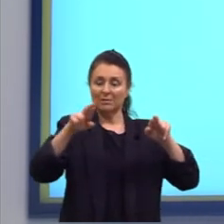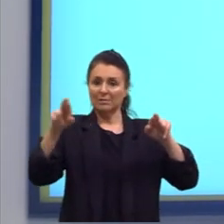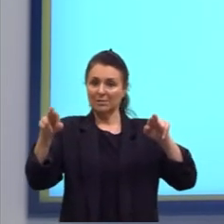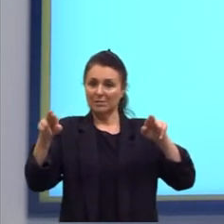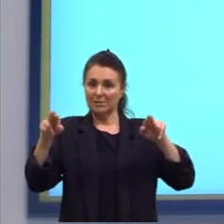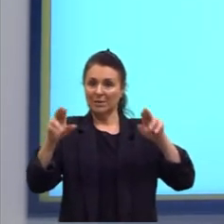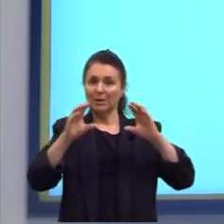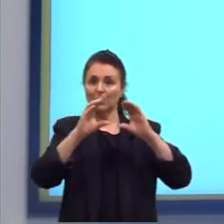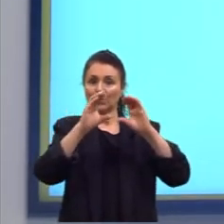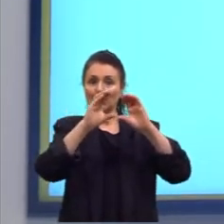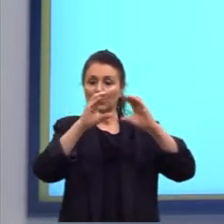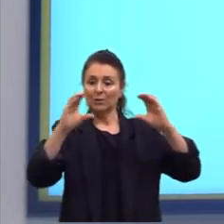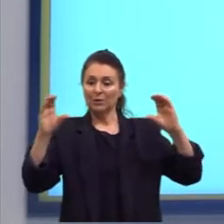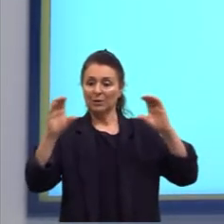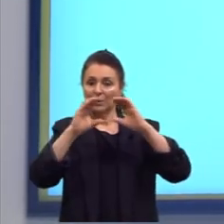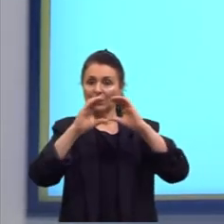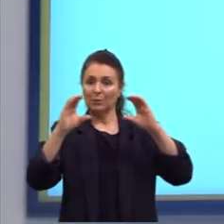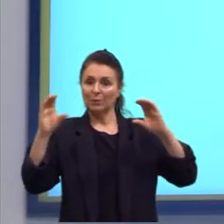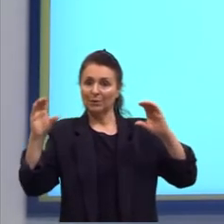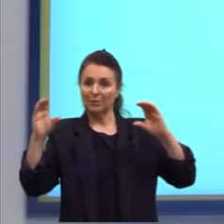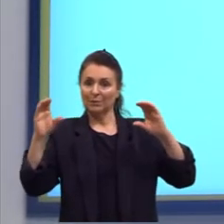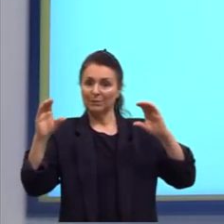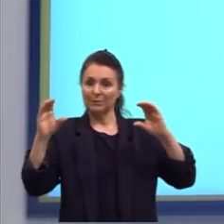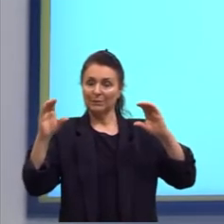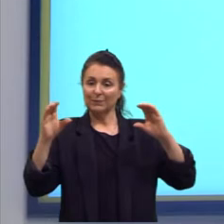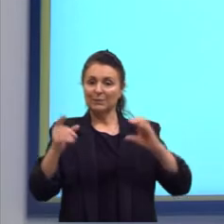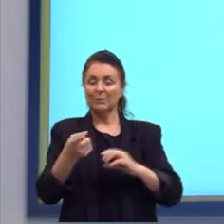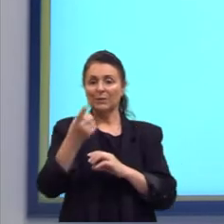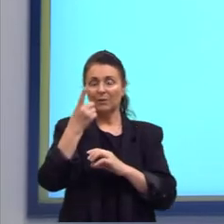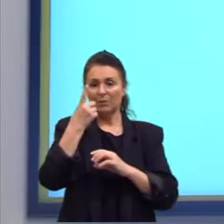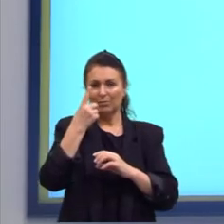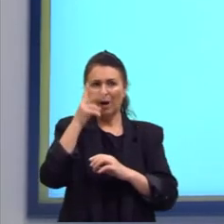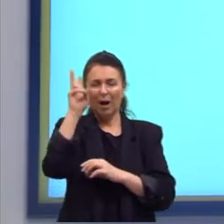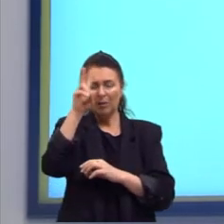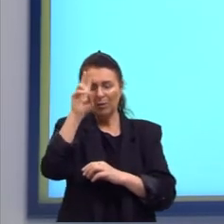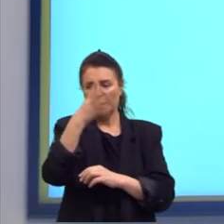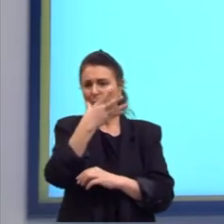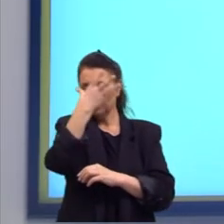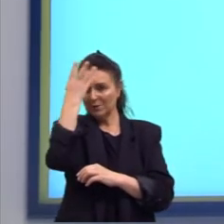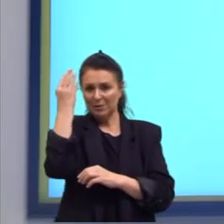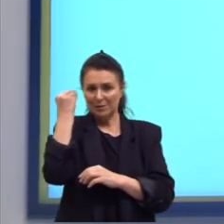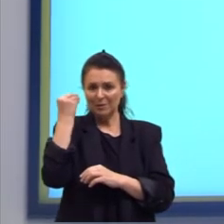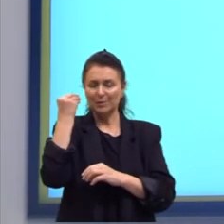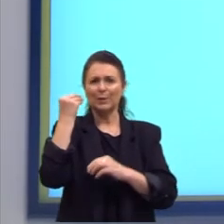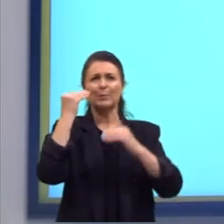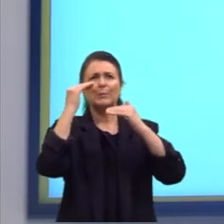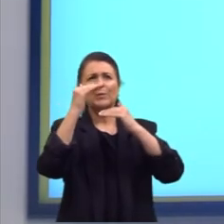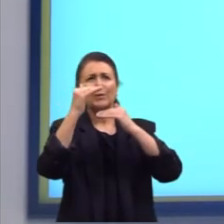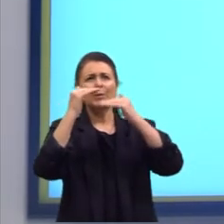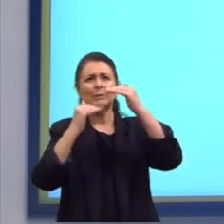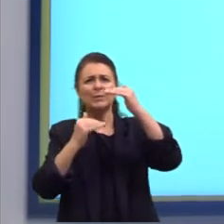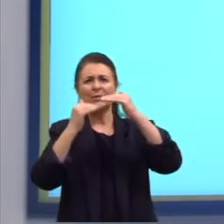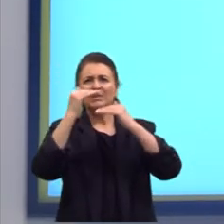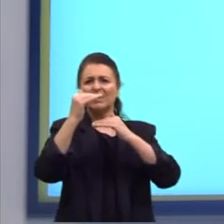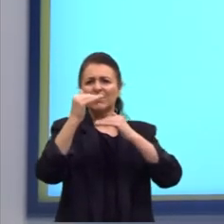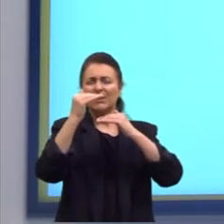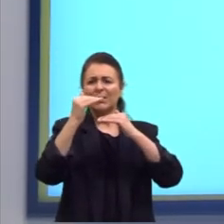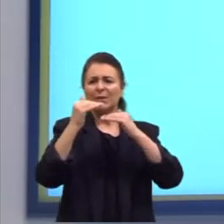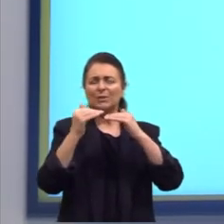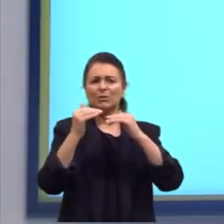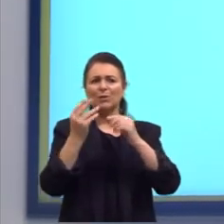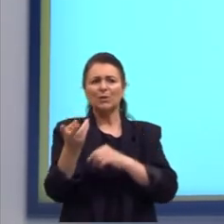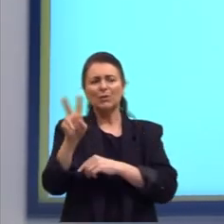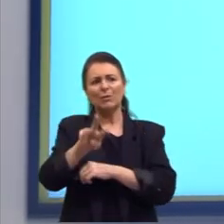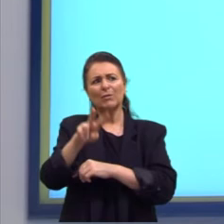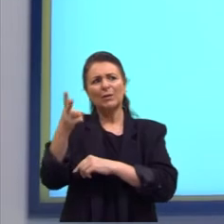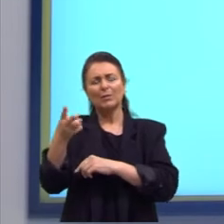desse circuito tá então lembrem né ai não não lembra questão de proporcionalidade de